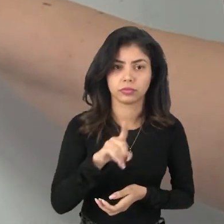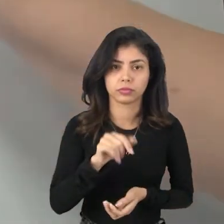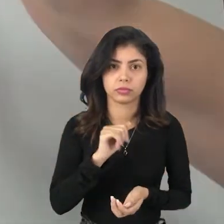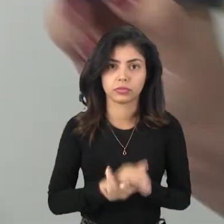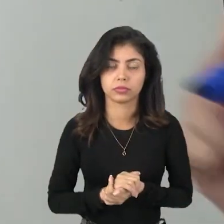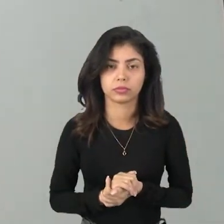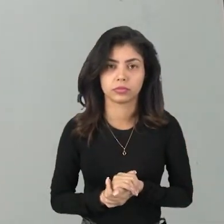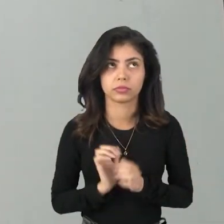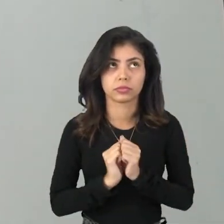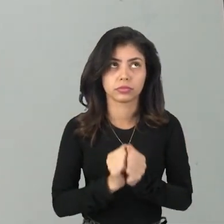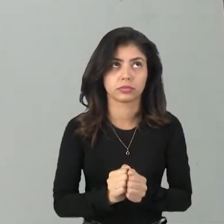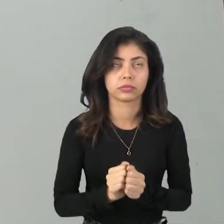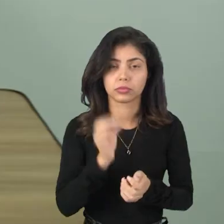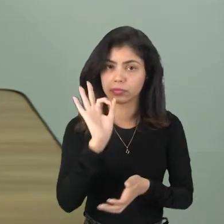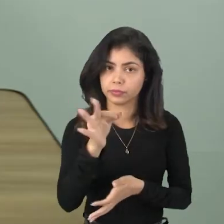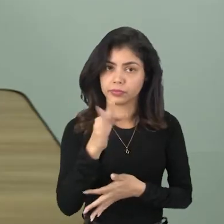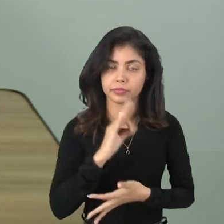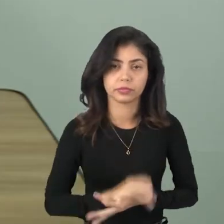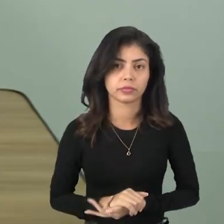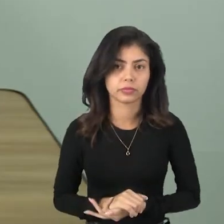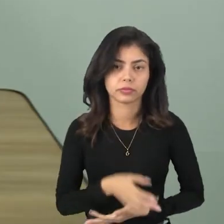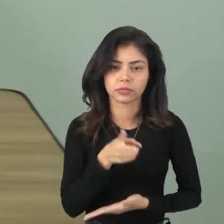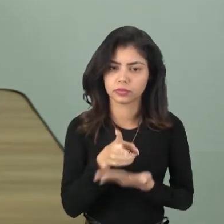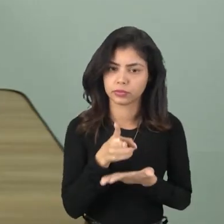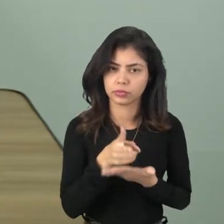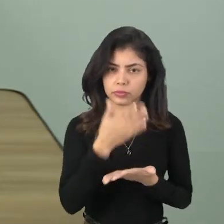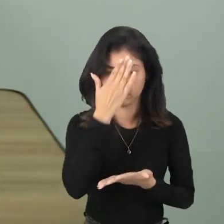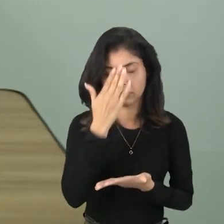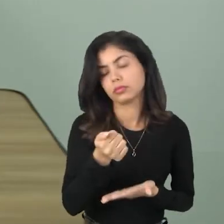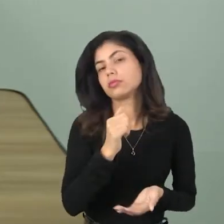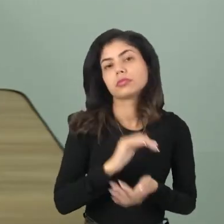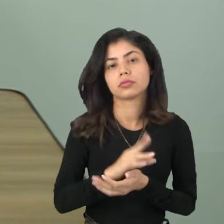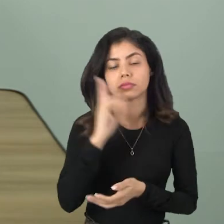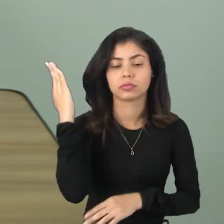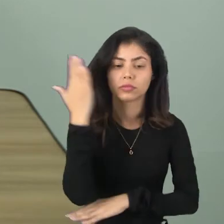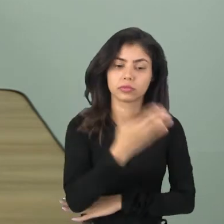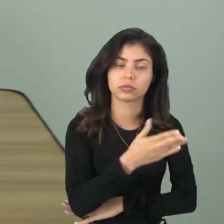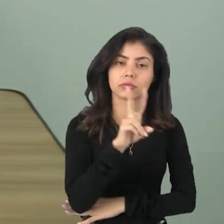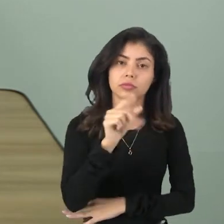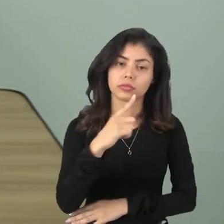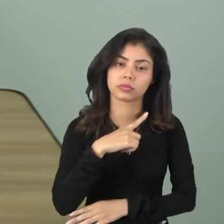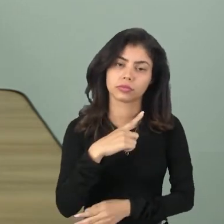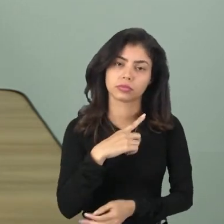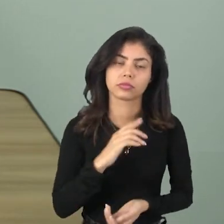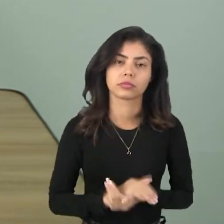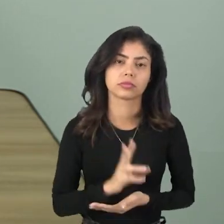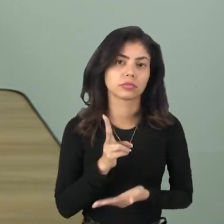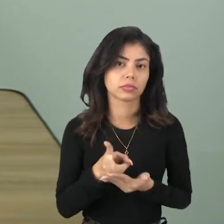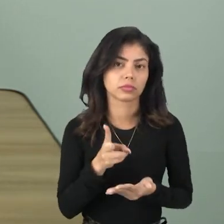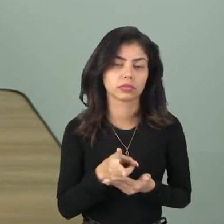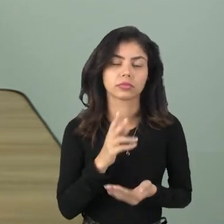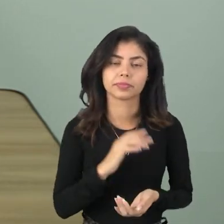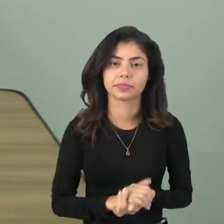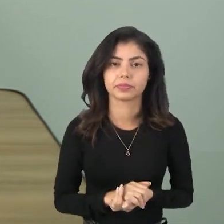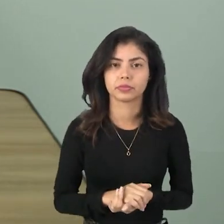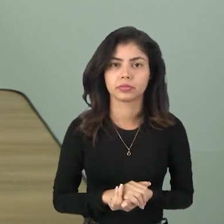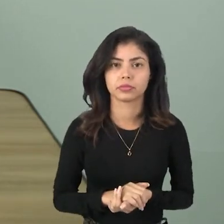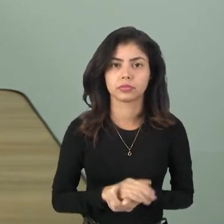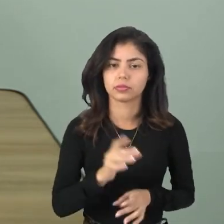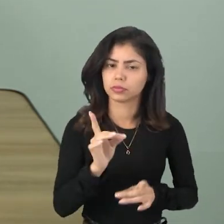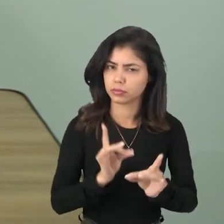com dezena certo mesmo fazendo um cálculo Direto você vai ter que sempre